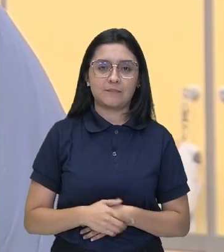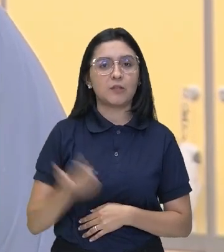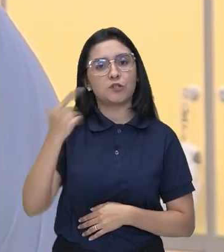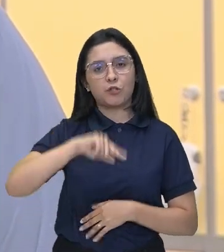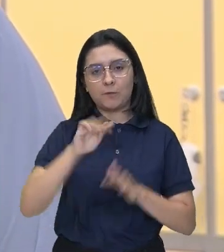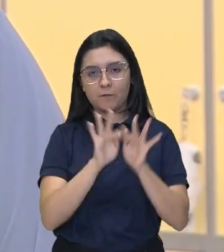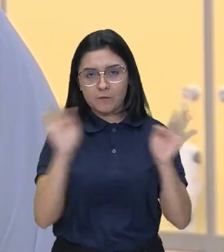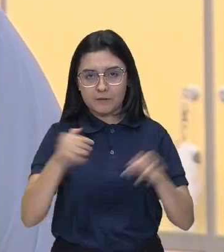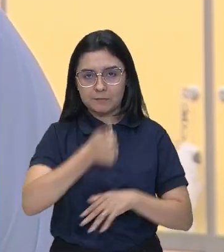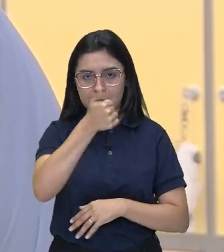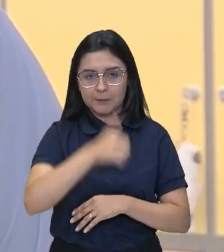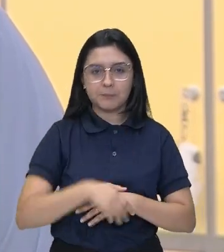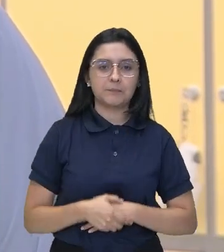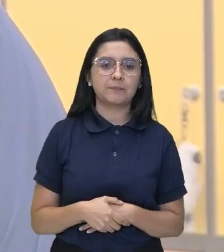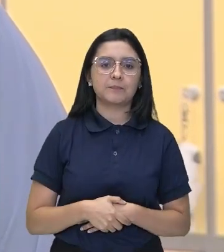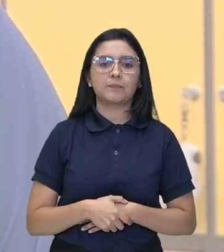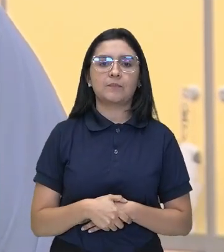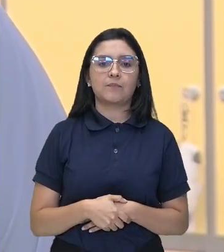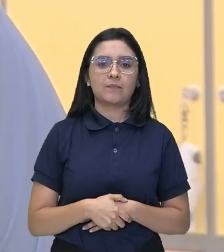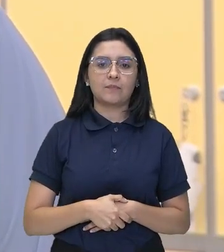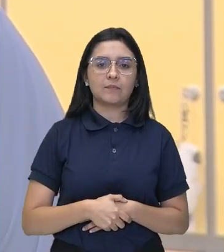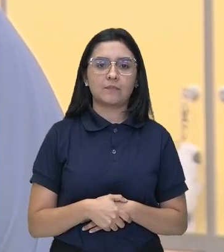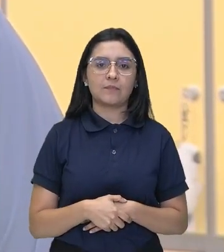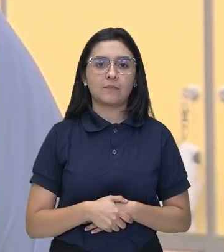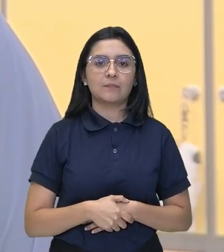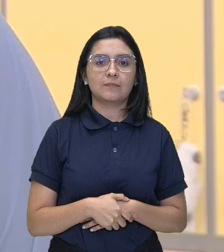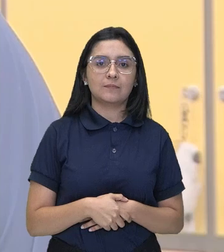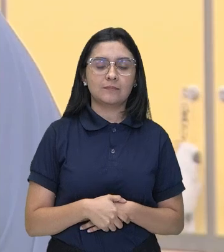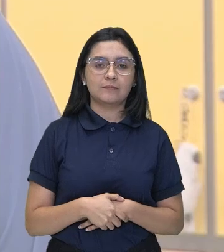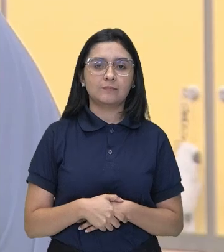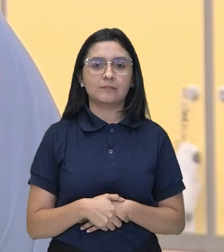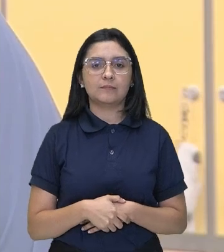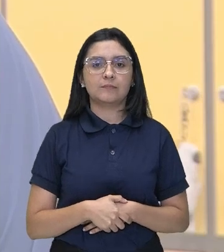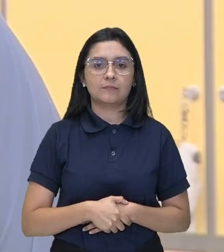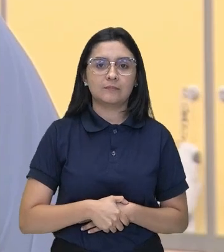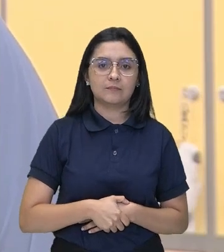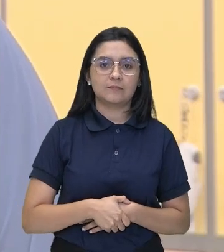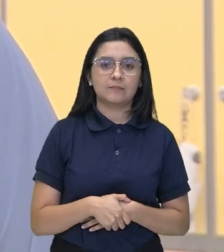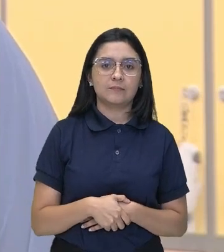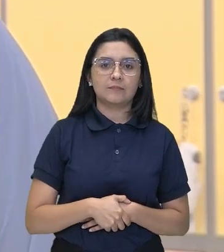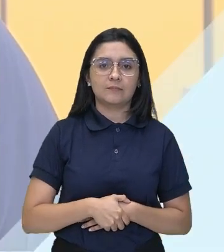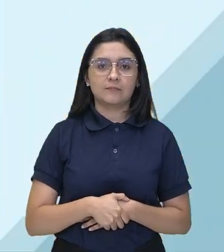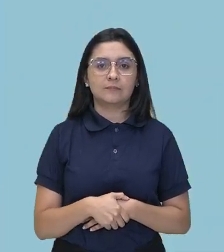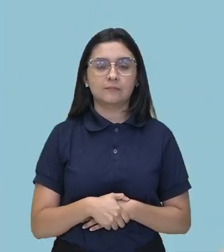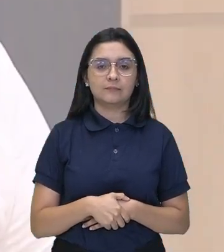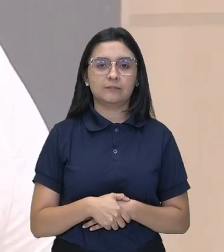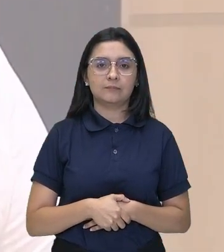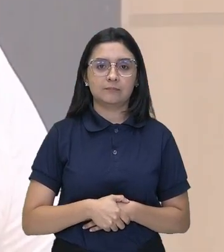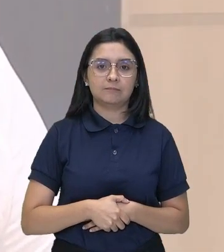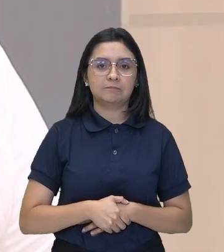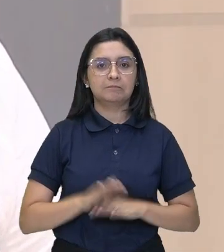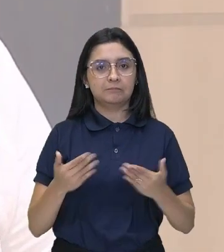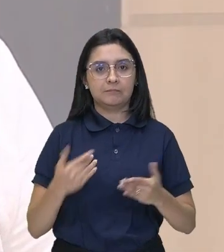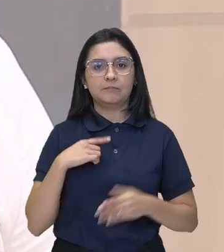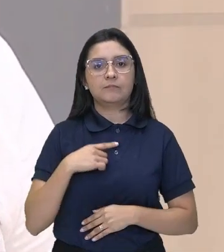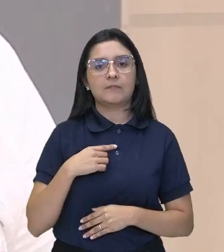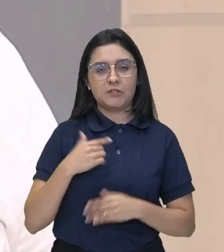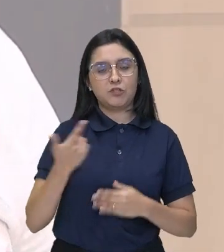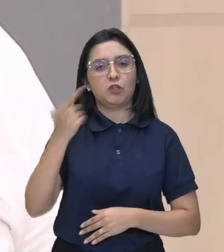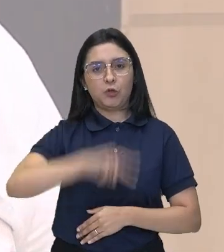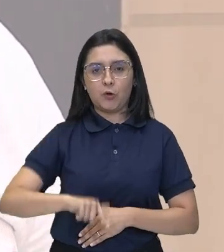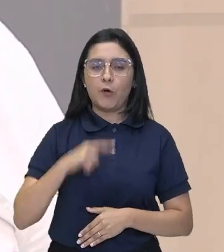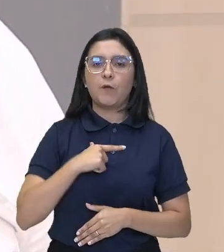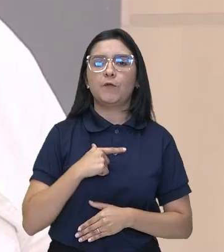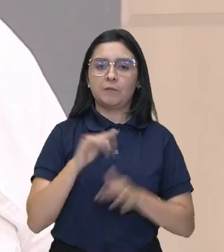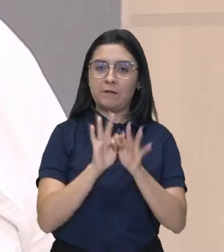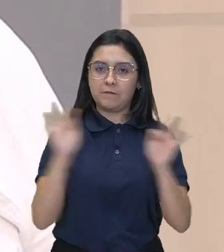tempo quanto tempo o tempo tem. O tempo respondeu pro tempo que o tempo tem o tempo que o tempo tem. Sabia que a mãe do sabiá